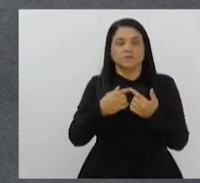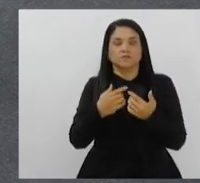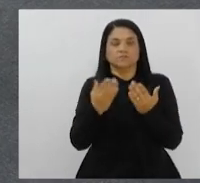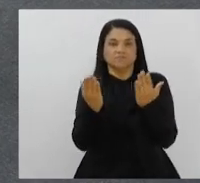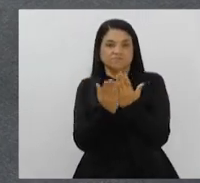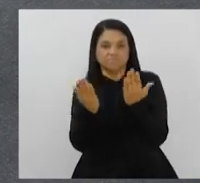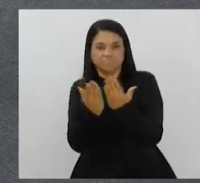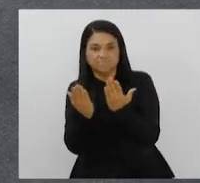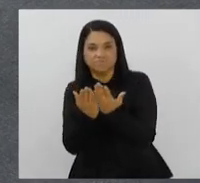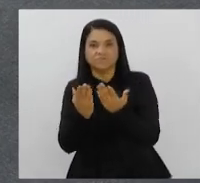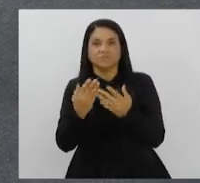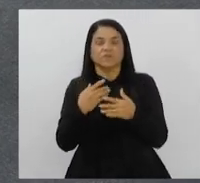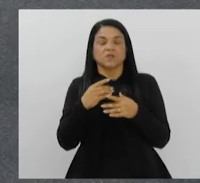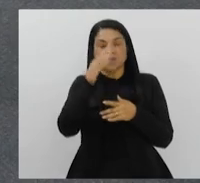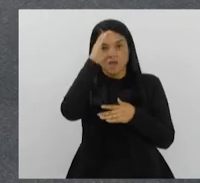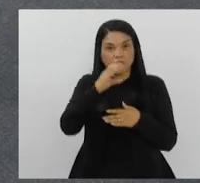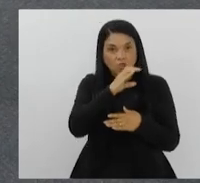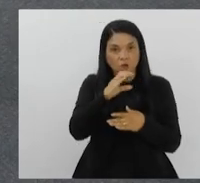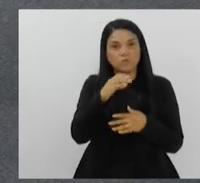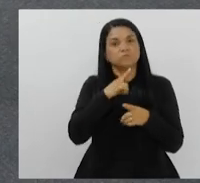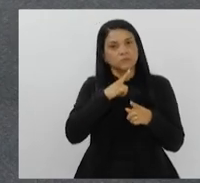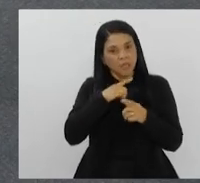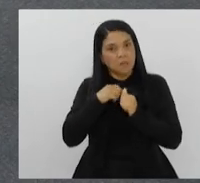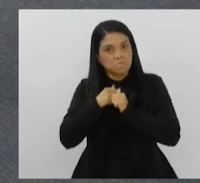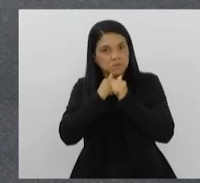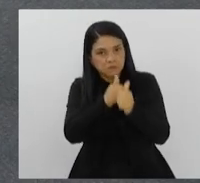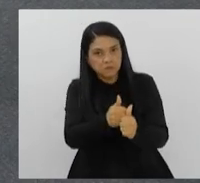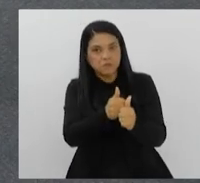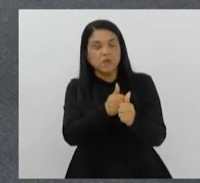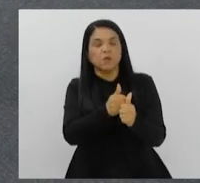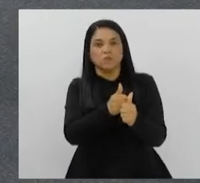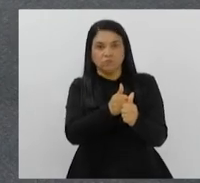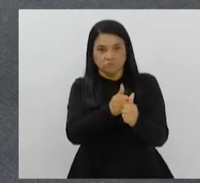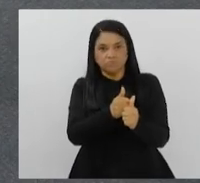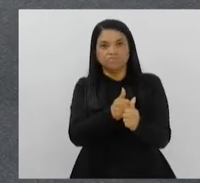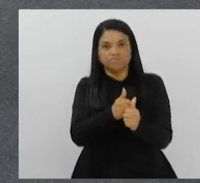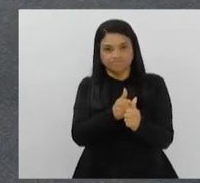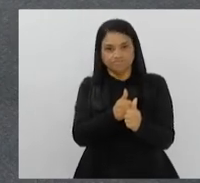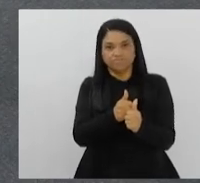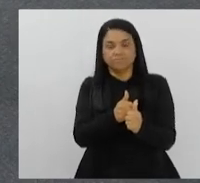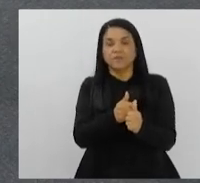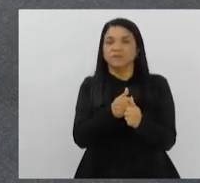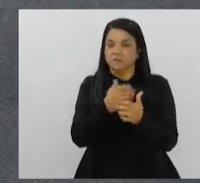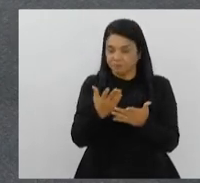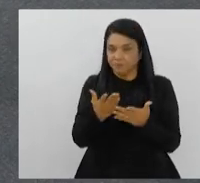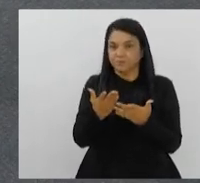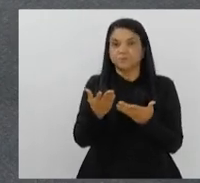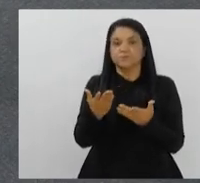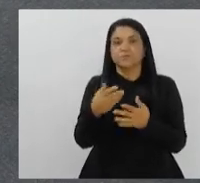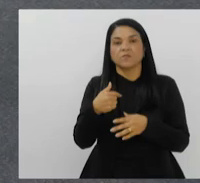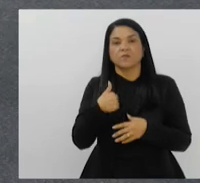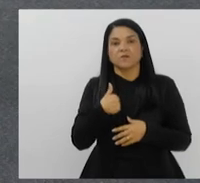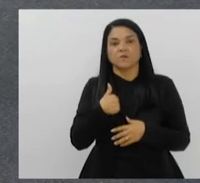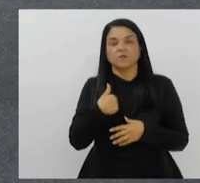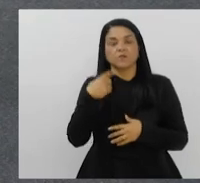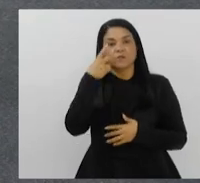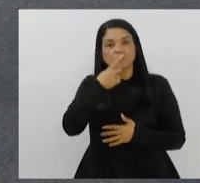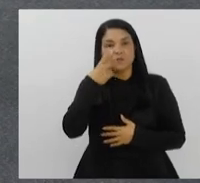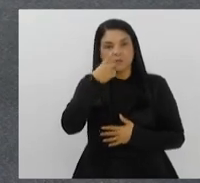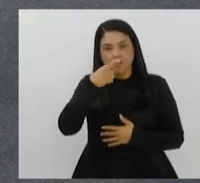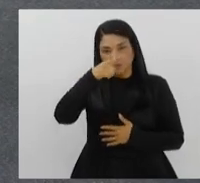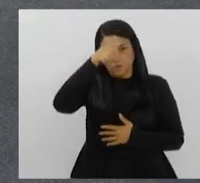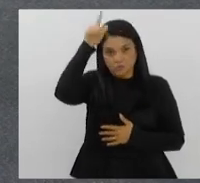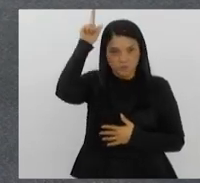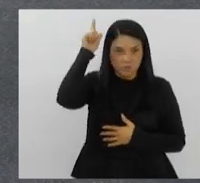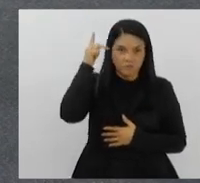católica, que há perseguições também em relação a católicos e evangélicos. Muito bem. Então, o deputado Luiz